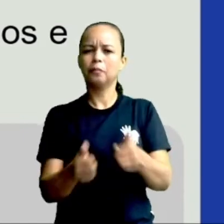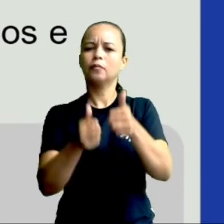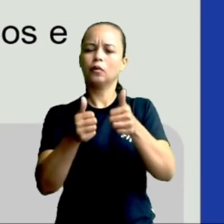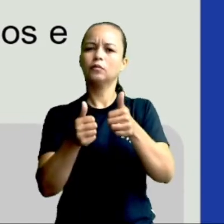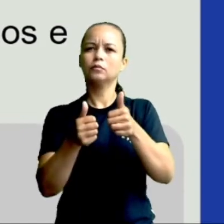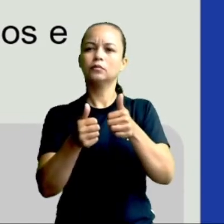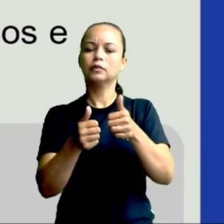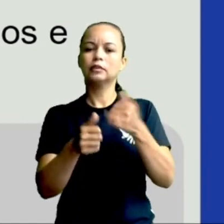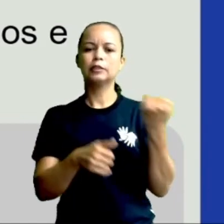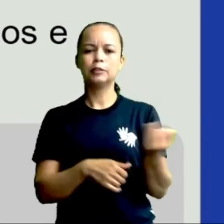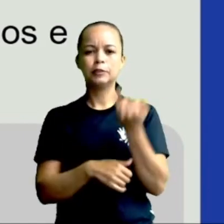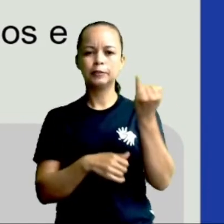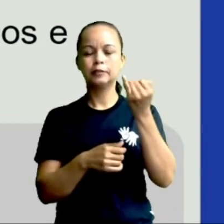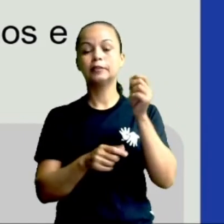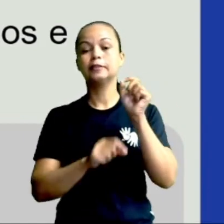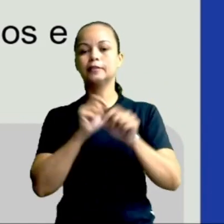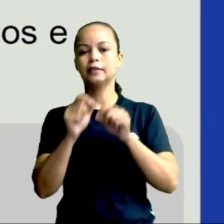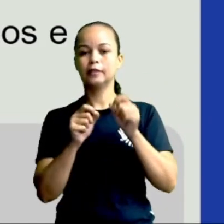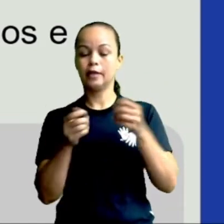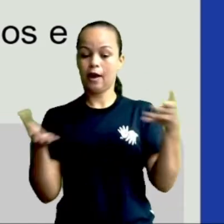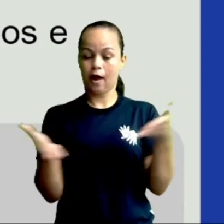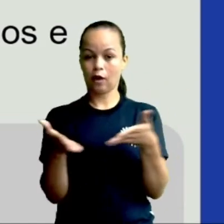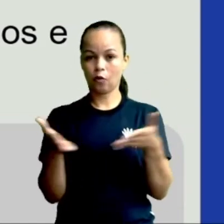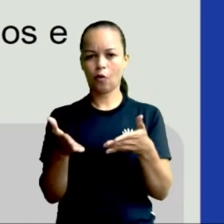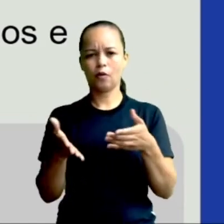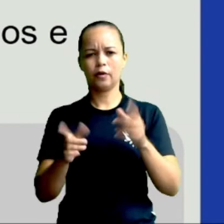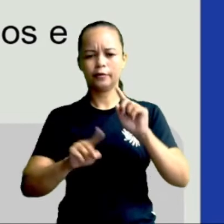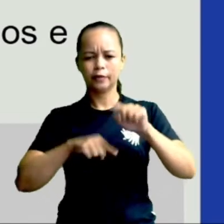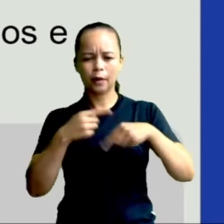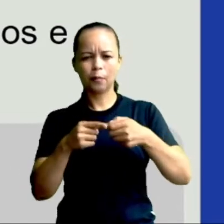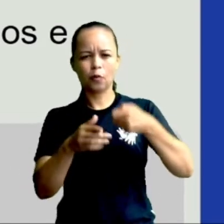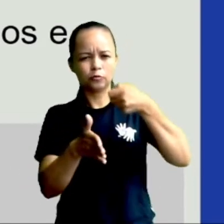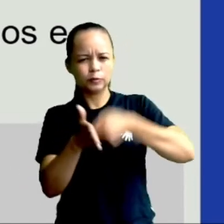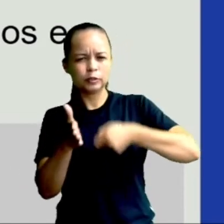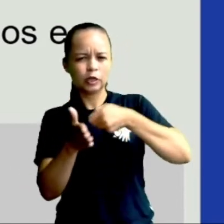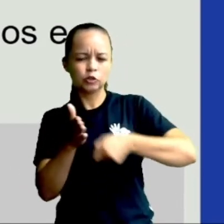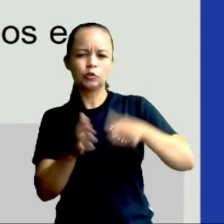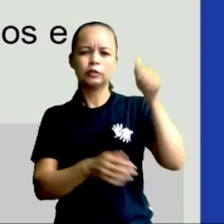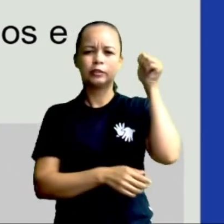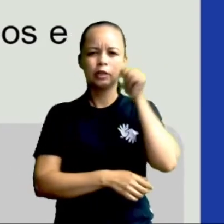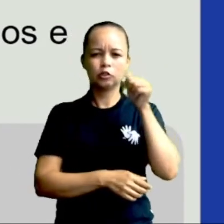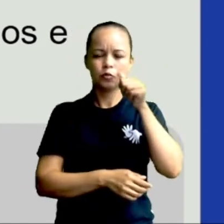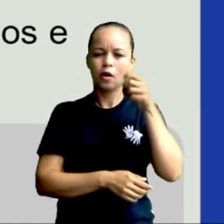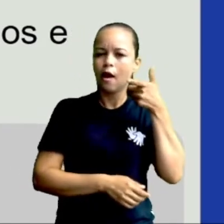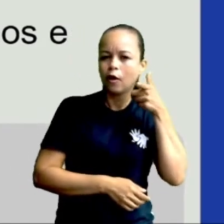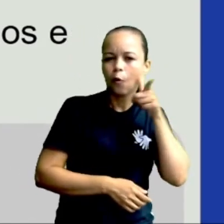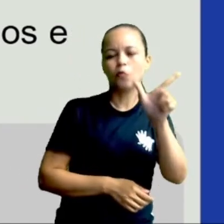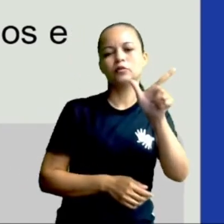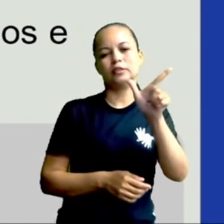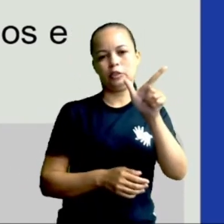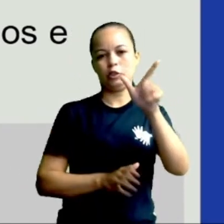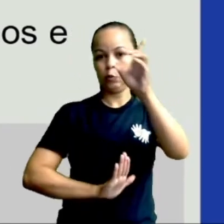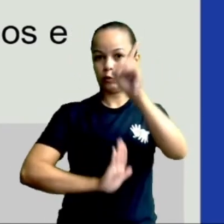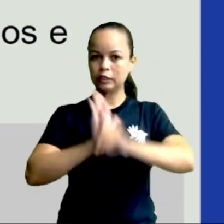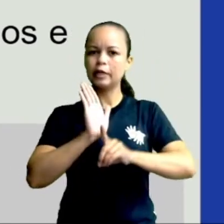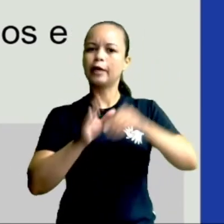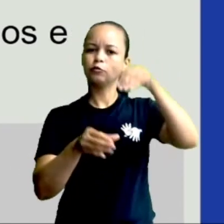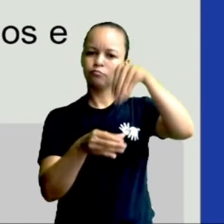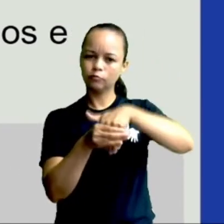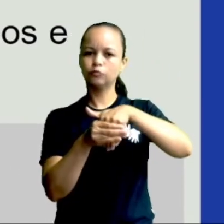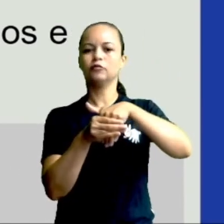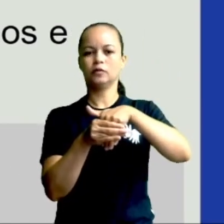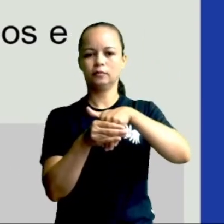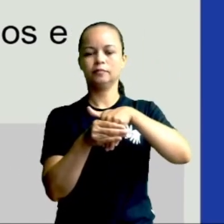que agora, né, depois também de muitas lutas das mulheres, né, elas conseguiram aí o direito do